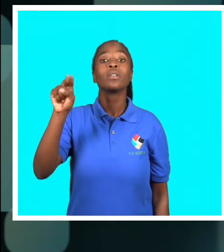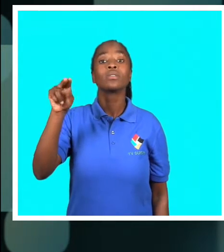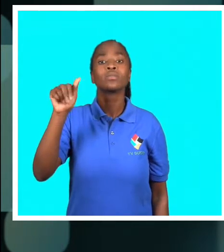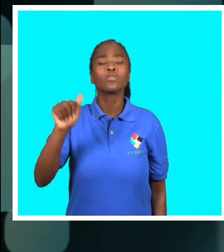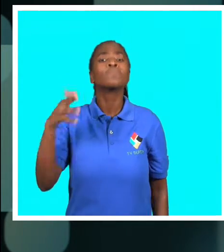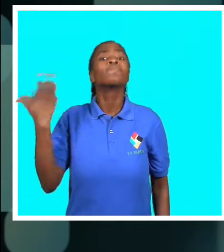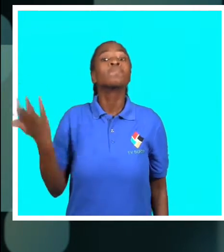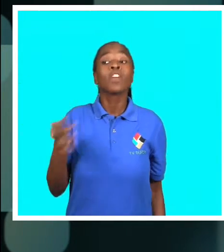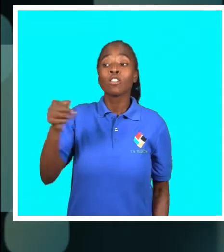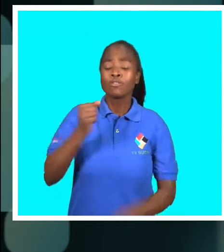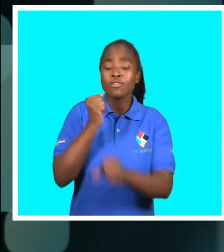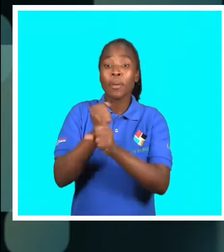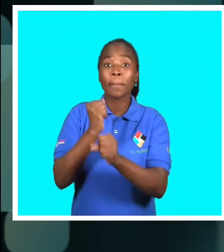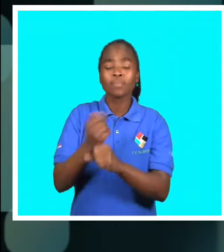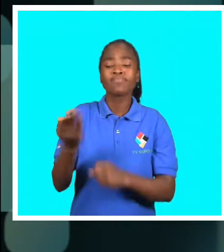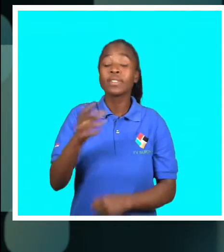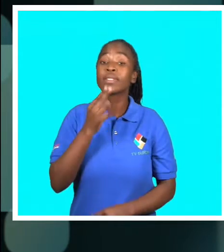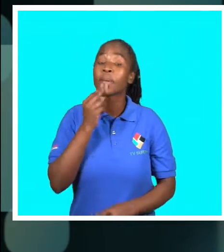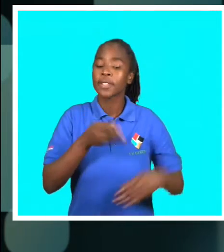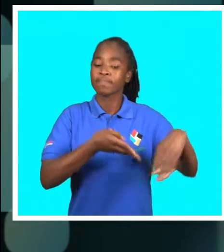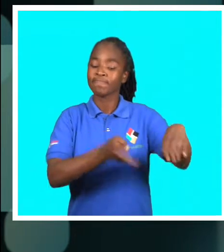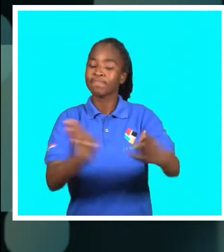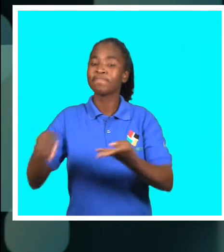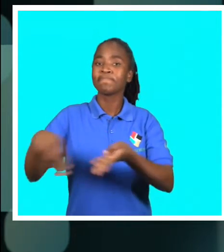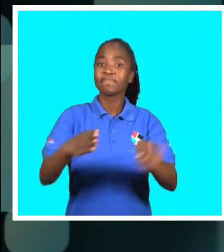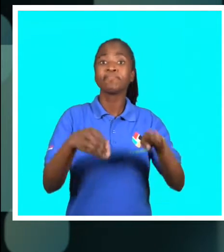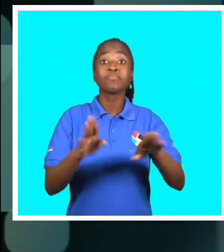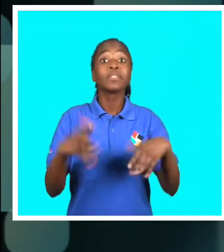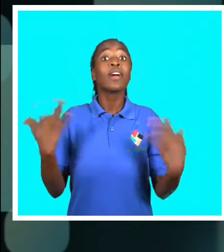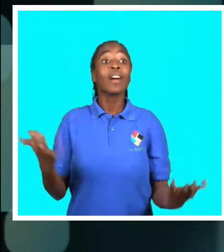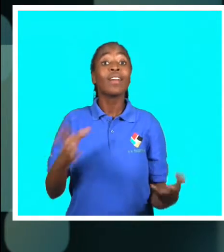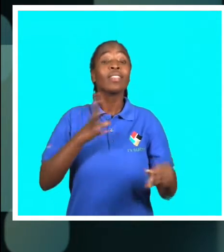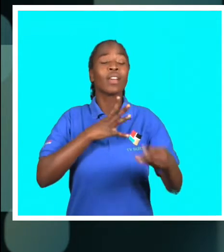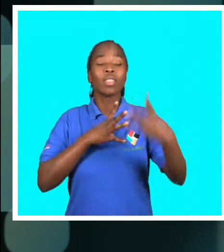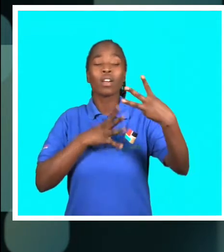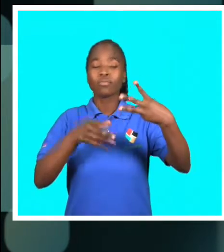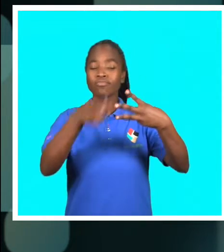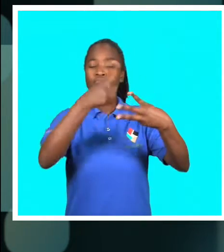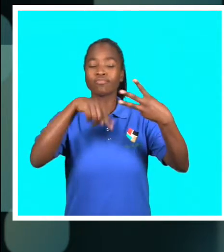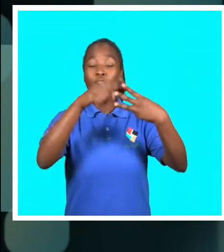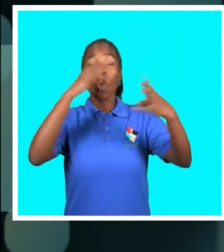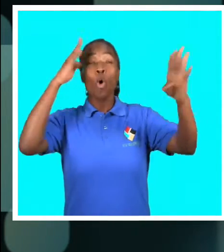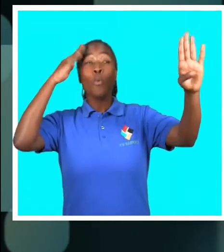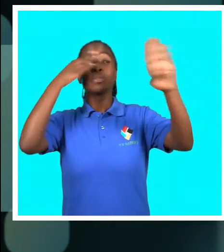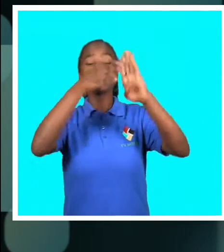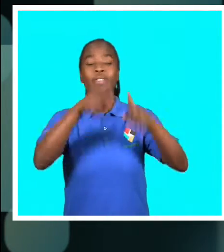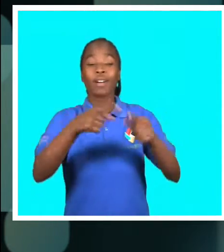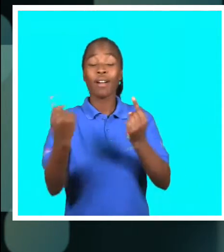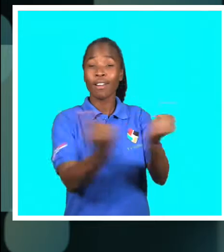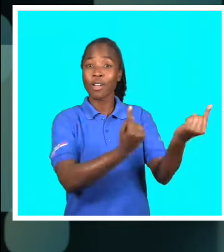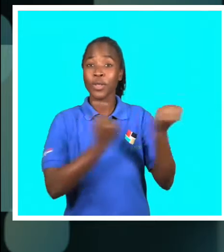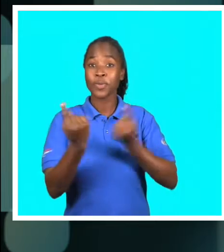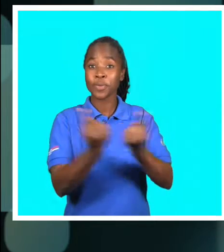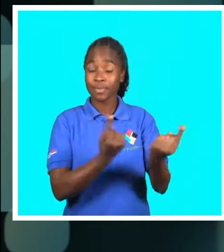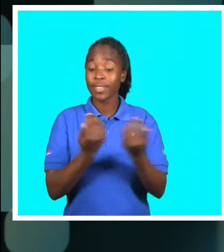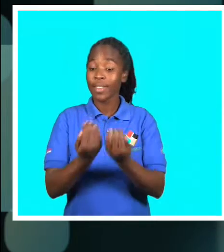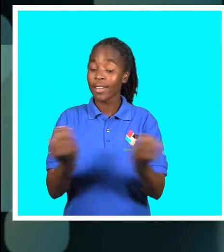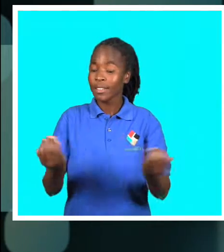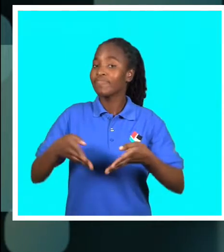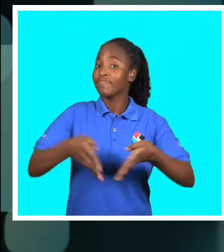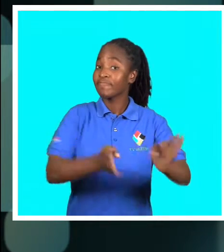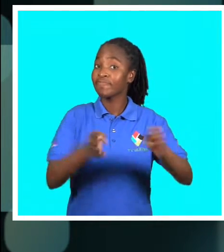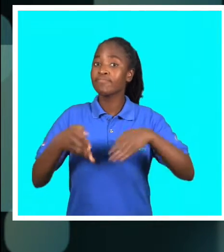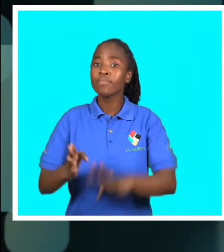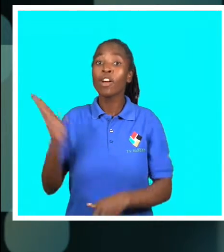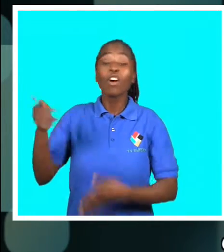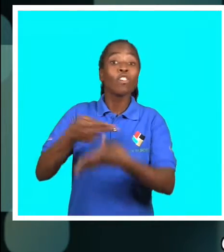Luiz Massengir, da Associação Maçana, uma agremiação que trabalha para a reinseição de meninos de rua, aponta para